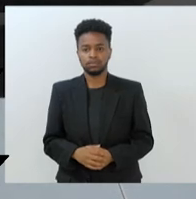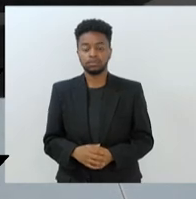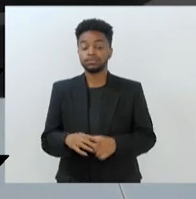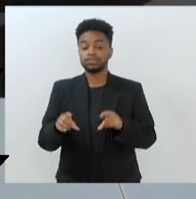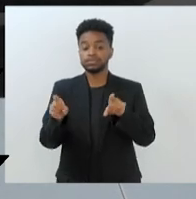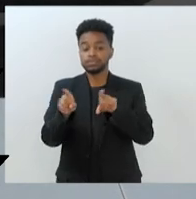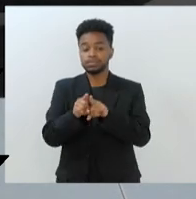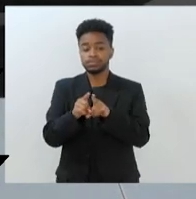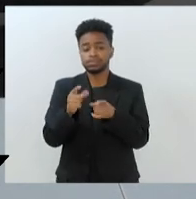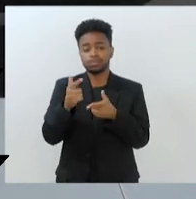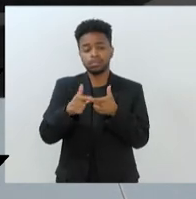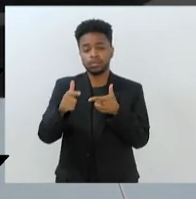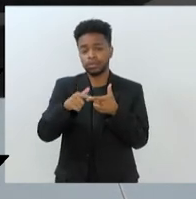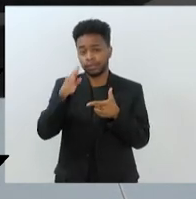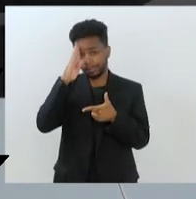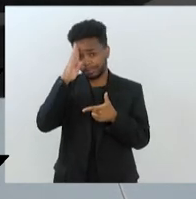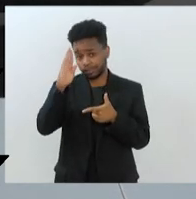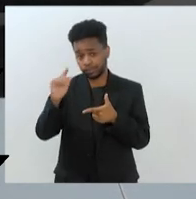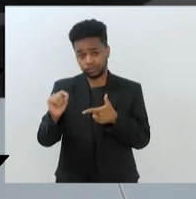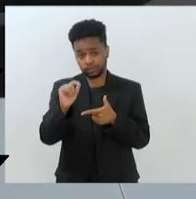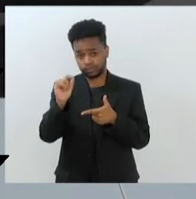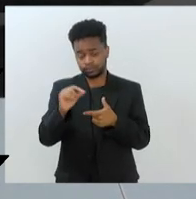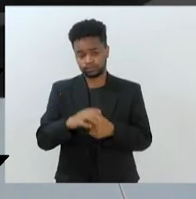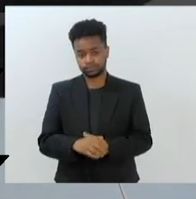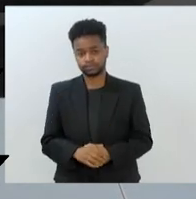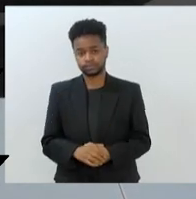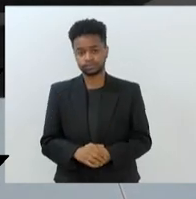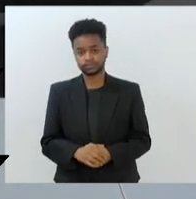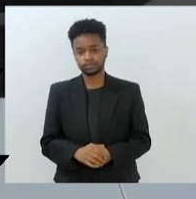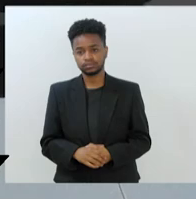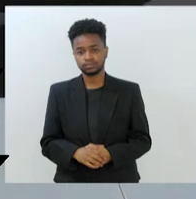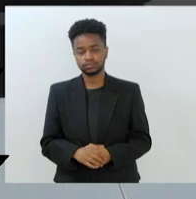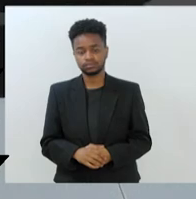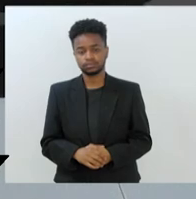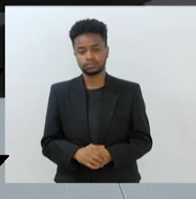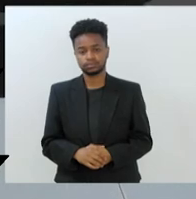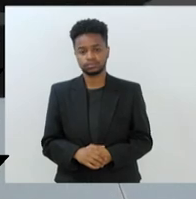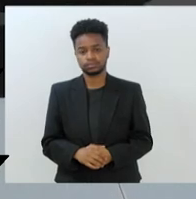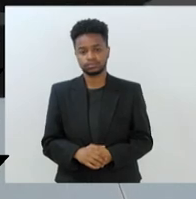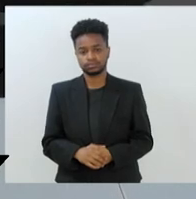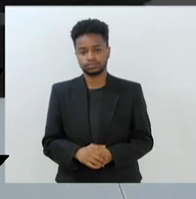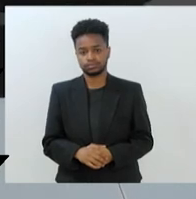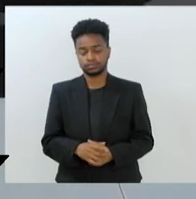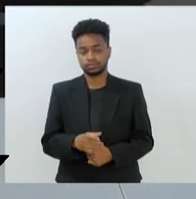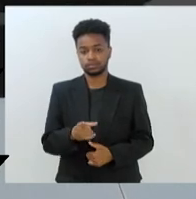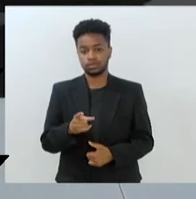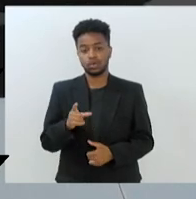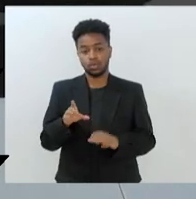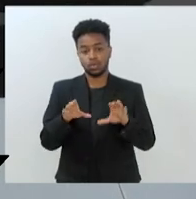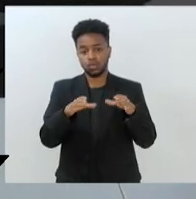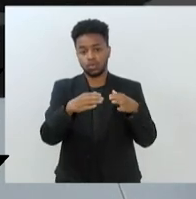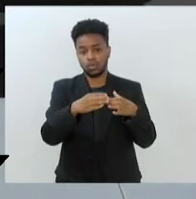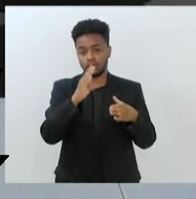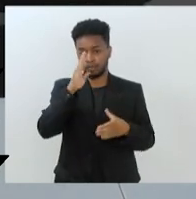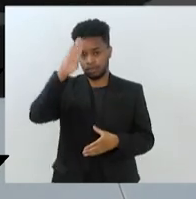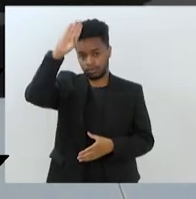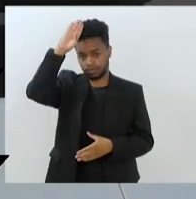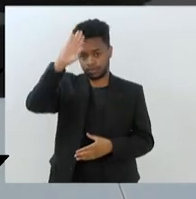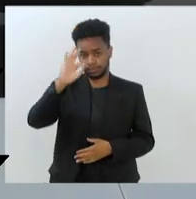de Aquiles, no fundo, no fundo, é a nossa gloriosa guarnição do Corpo Bombeiro.